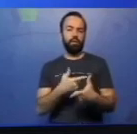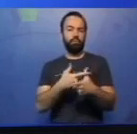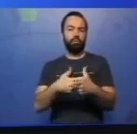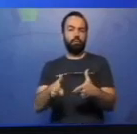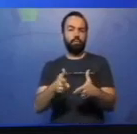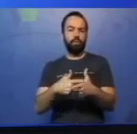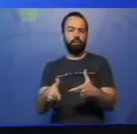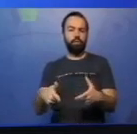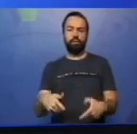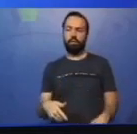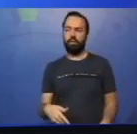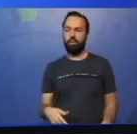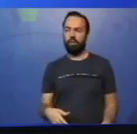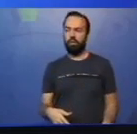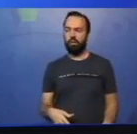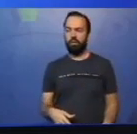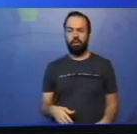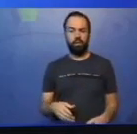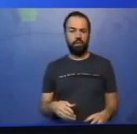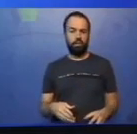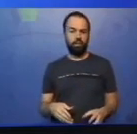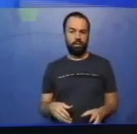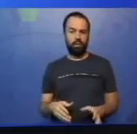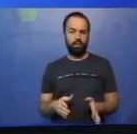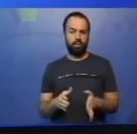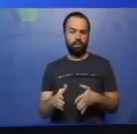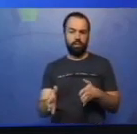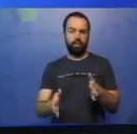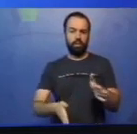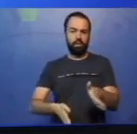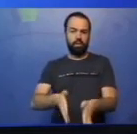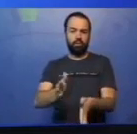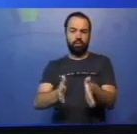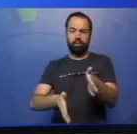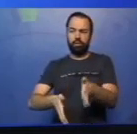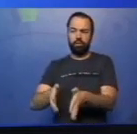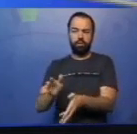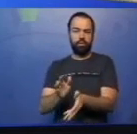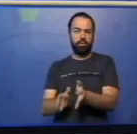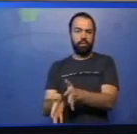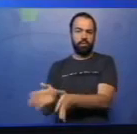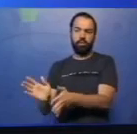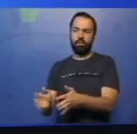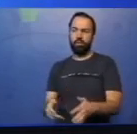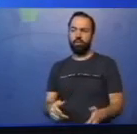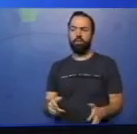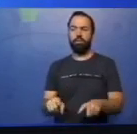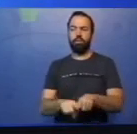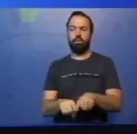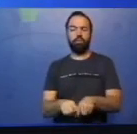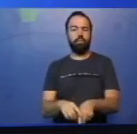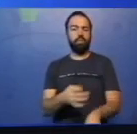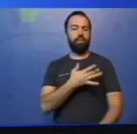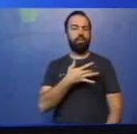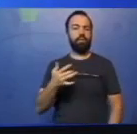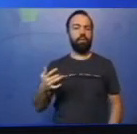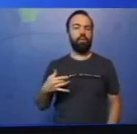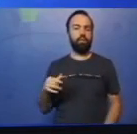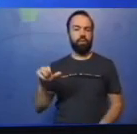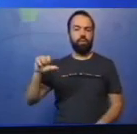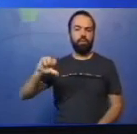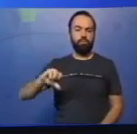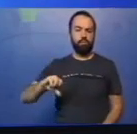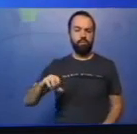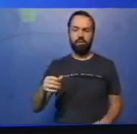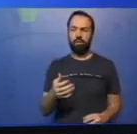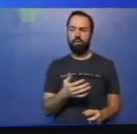há uma precariedade aí dos serviços de transporte, de saúde e educação, e acontece também o favelamento, que a